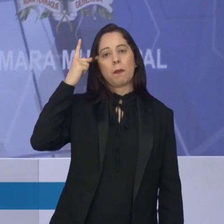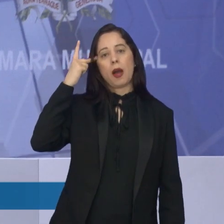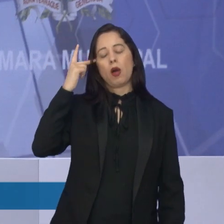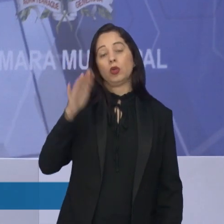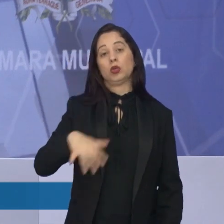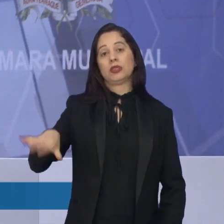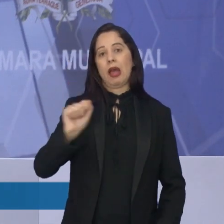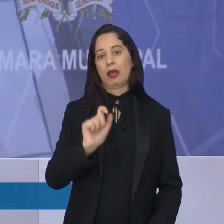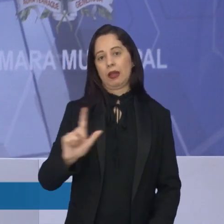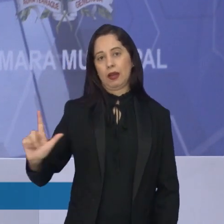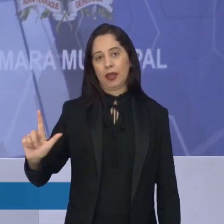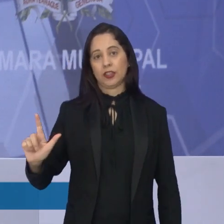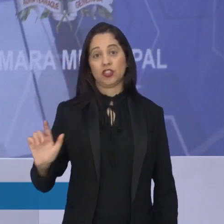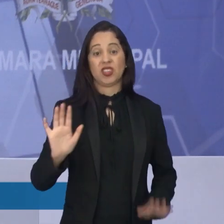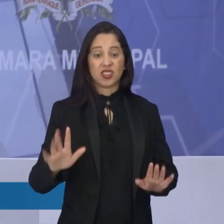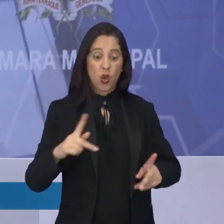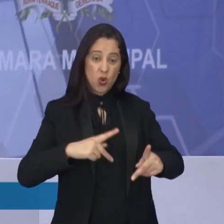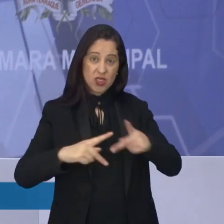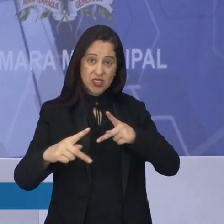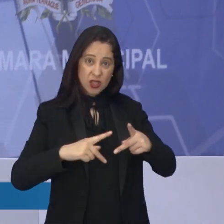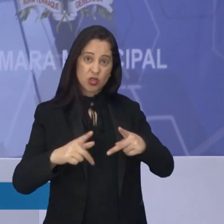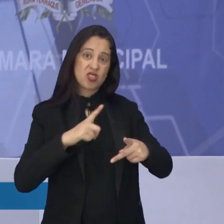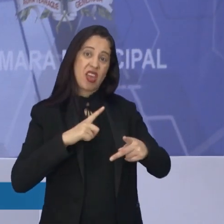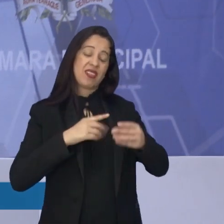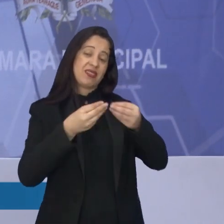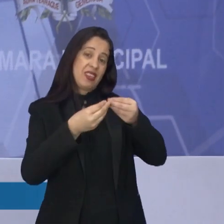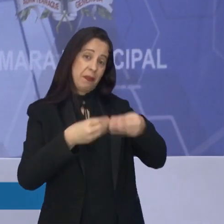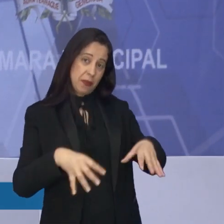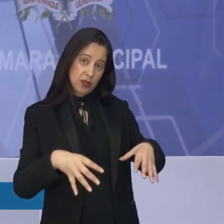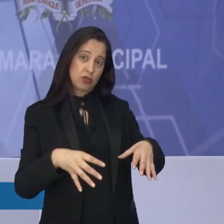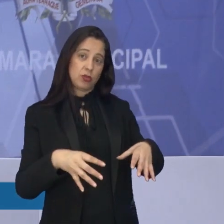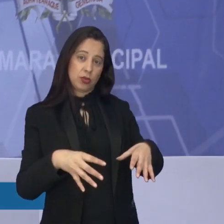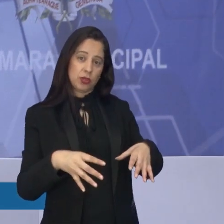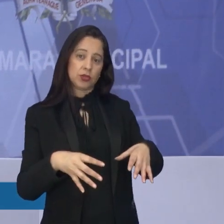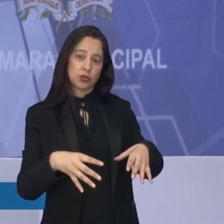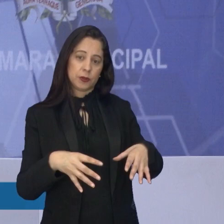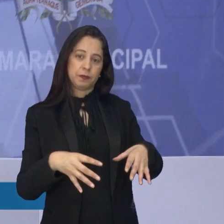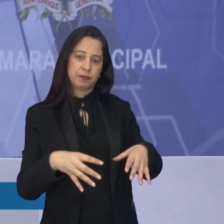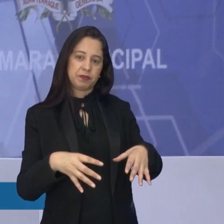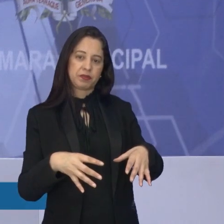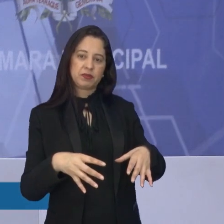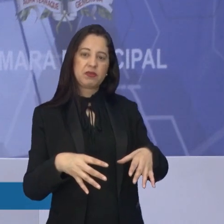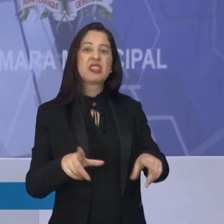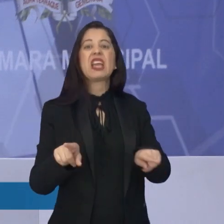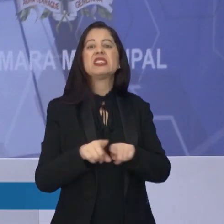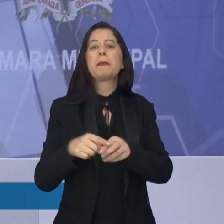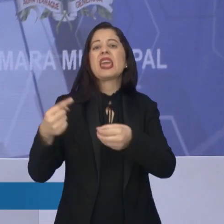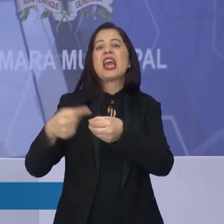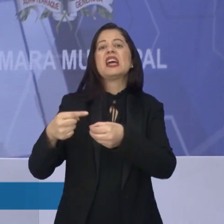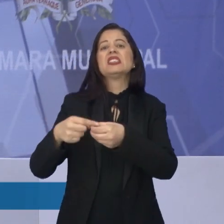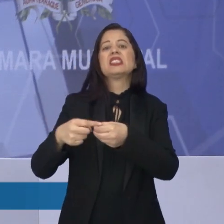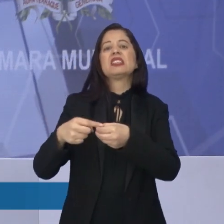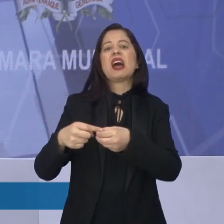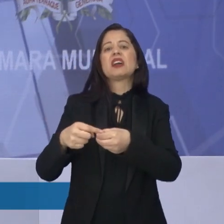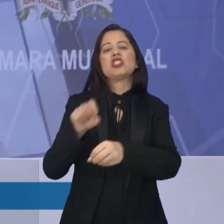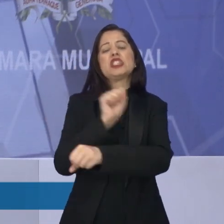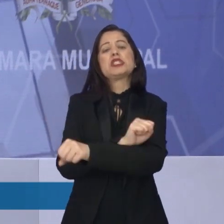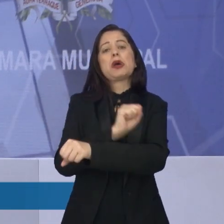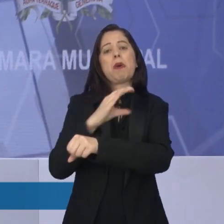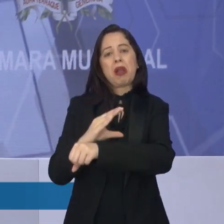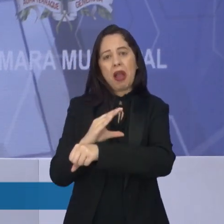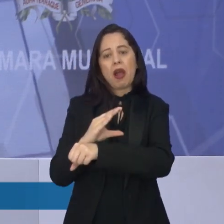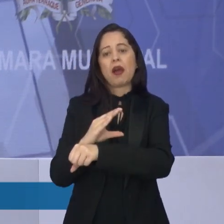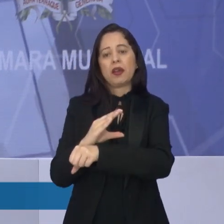que São José dos Campos no Brasil, e há inúmeras pequenas, como São Carlos, que é o exemplo tradicional, onde